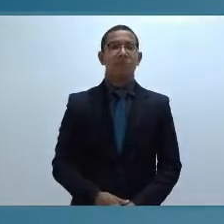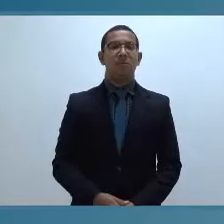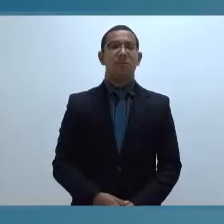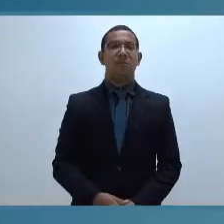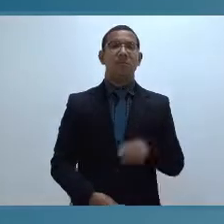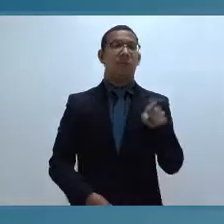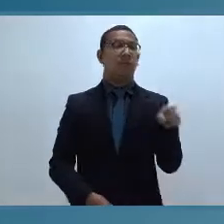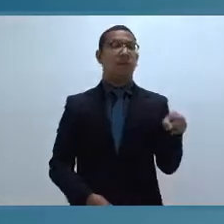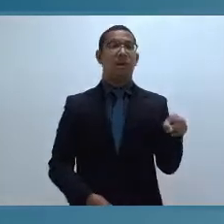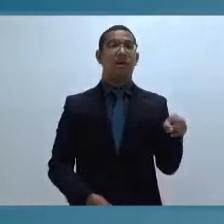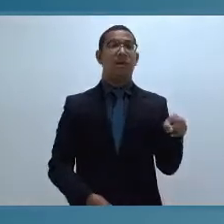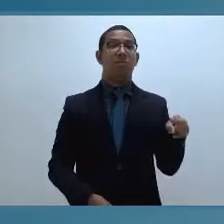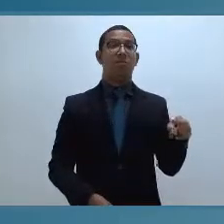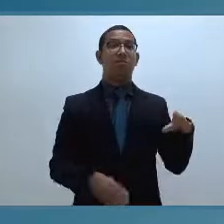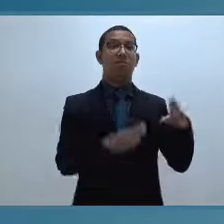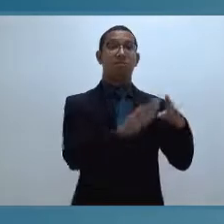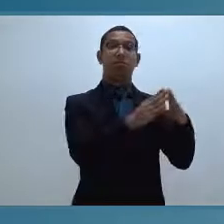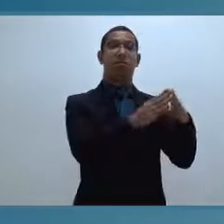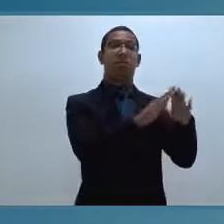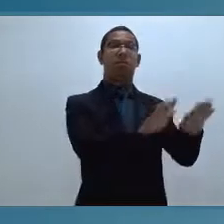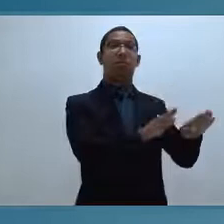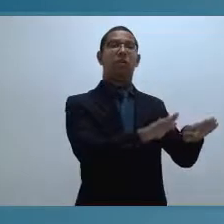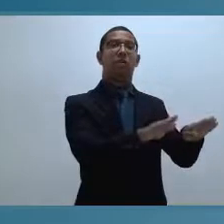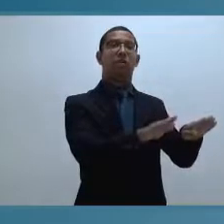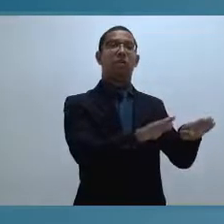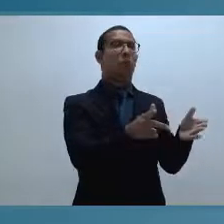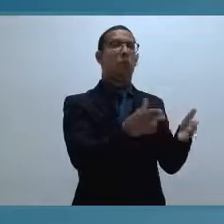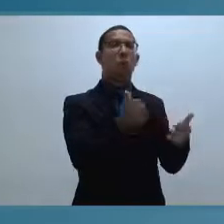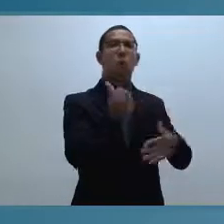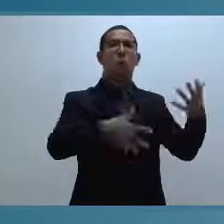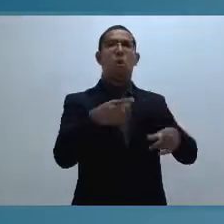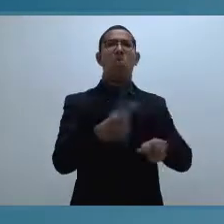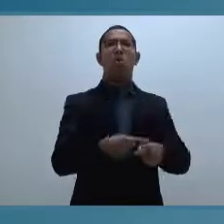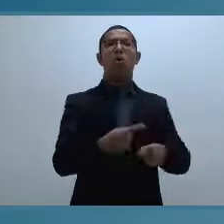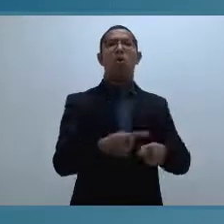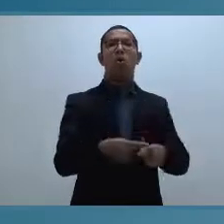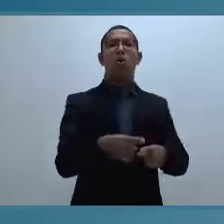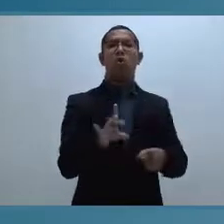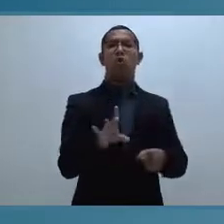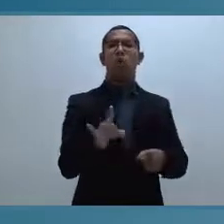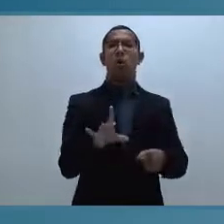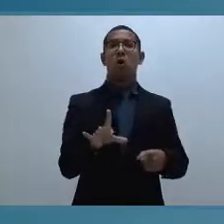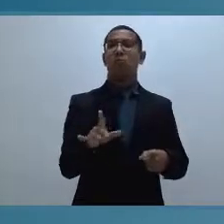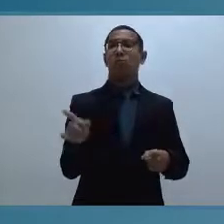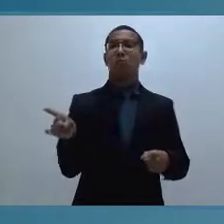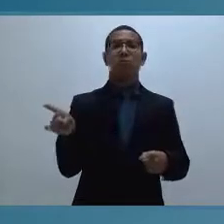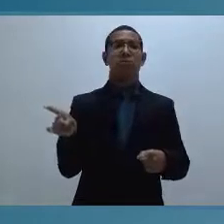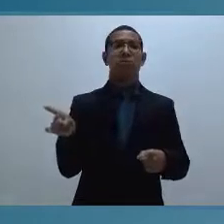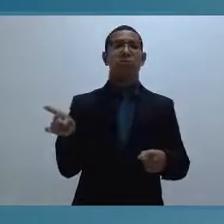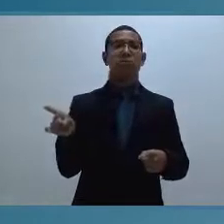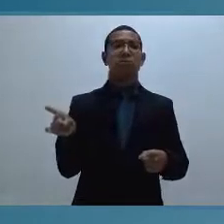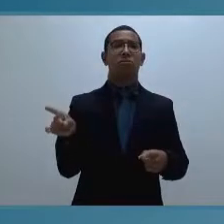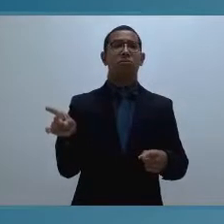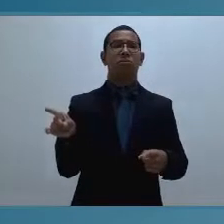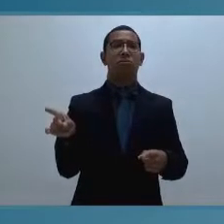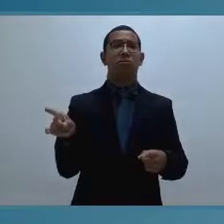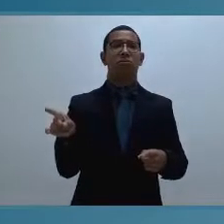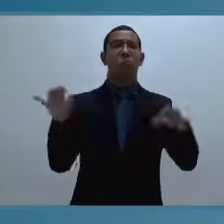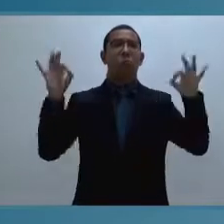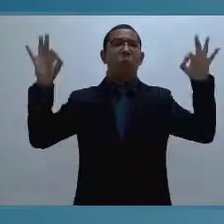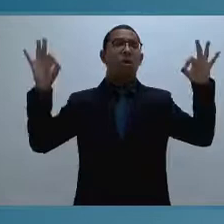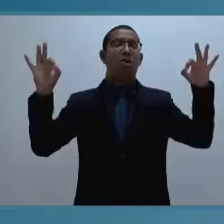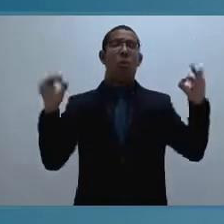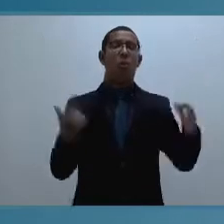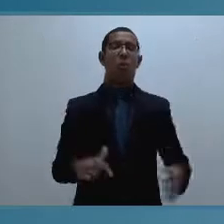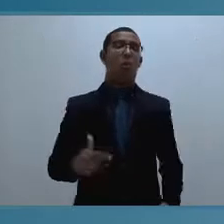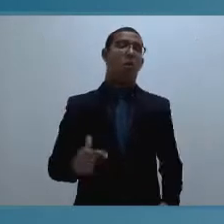para exigir aqui na comarca. Então, diante da ausência da justificativa da